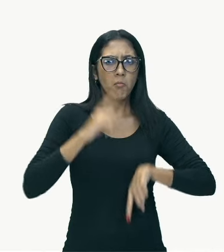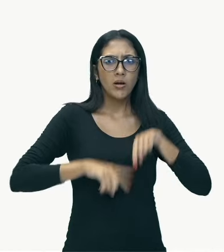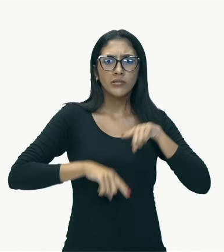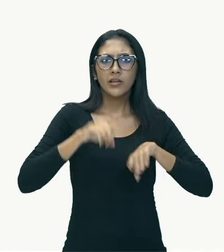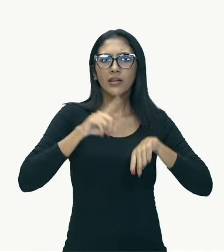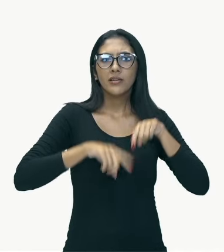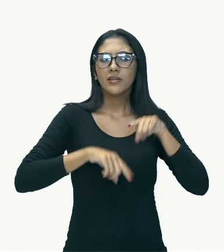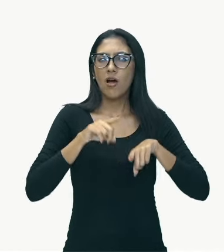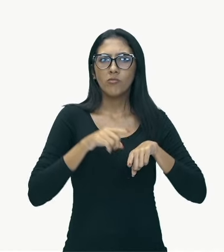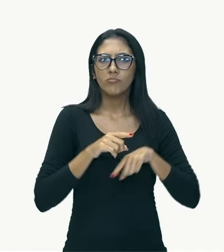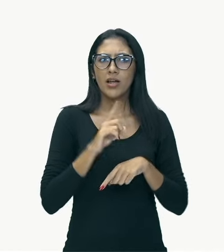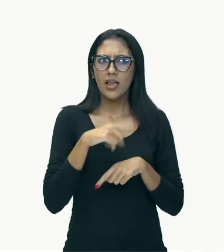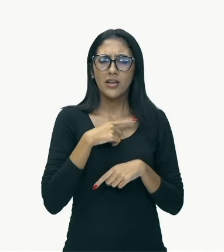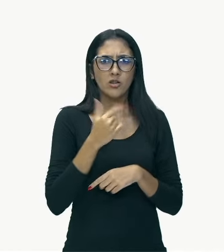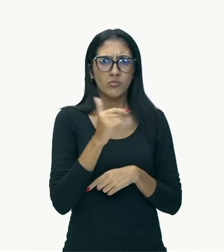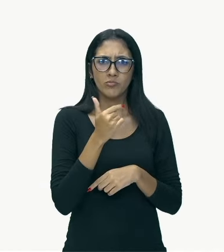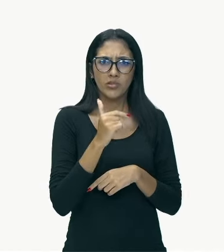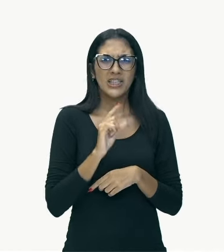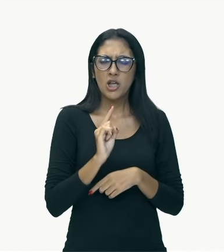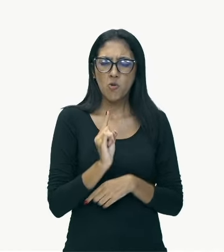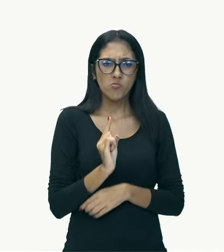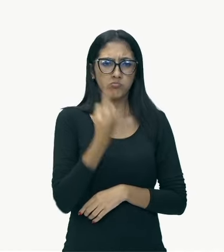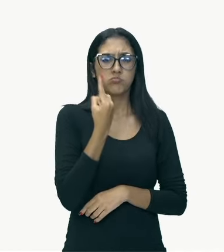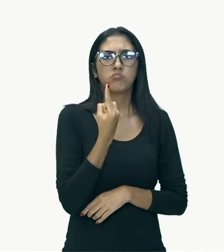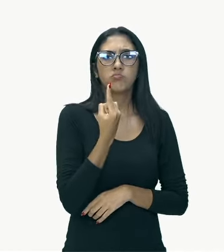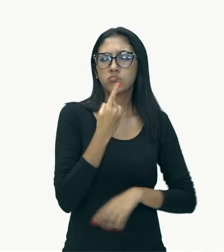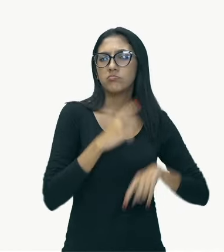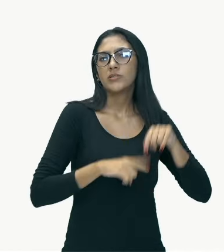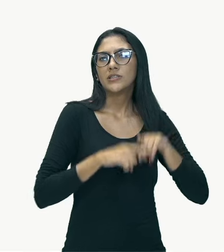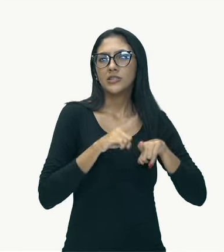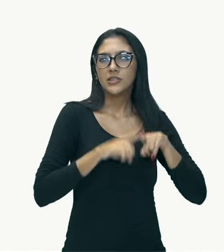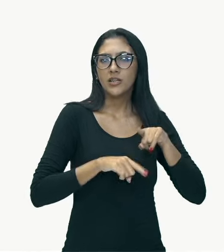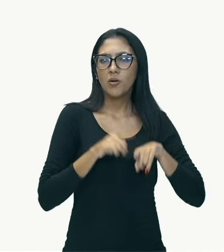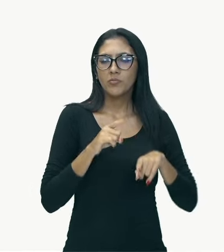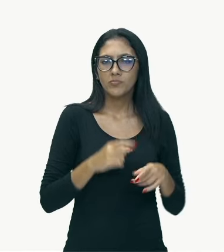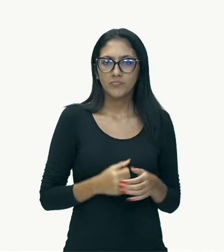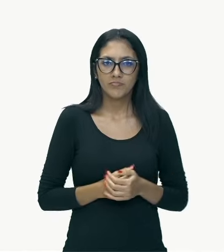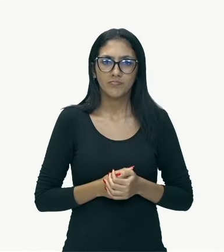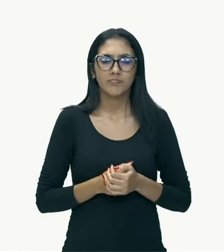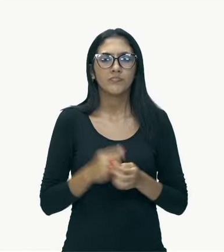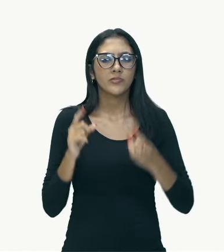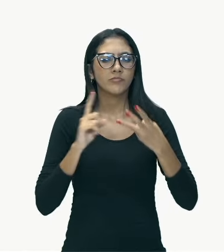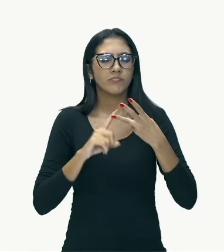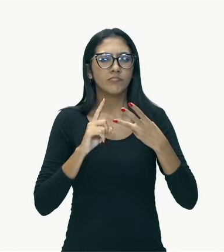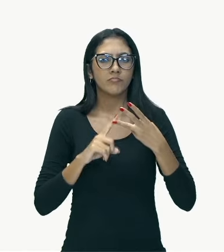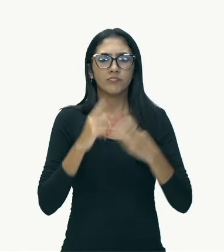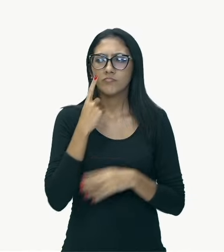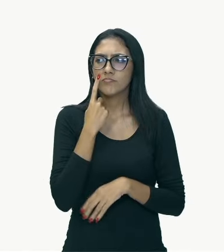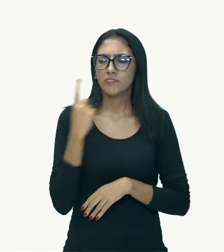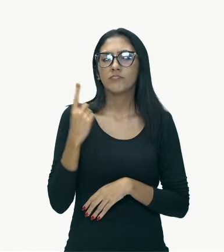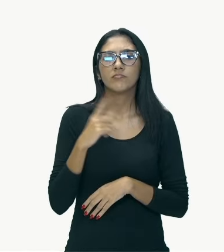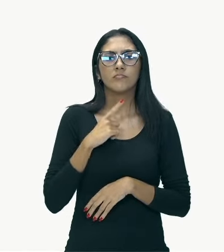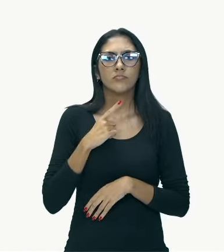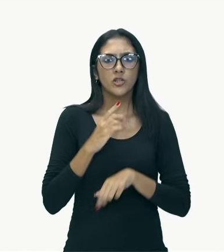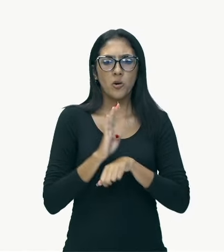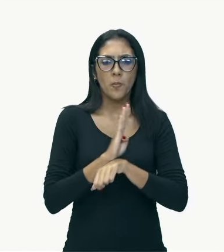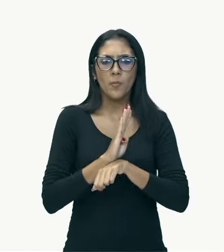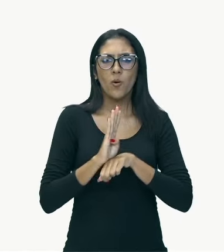uma mistura, isso é uma substância pura, né? E eu tenho a medalha de bronze, né? Na medalha